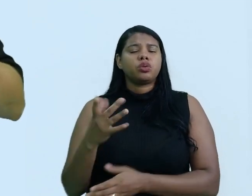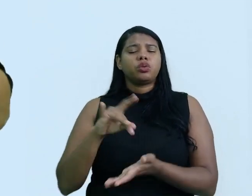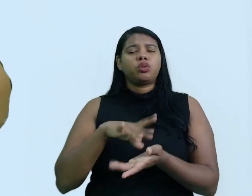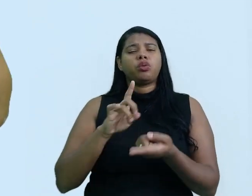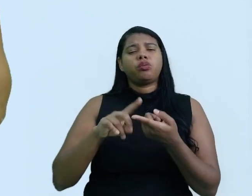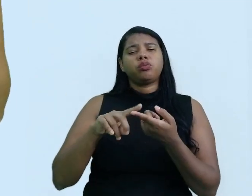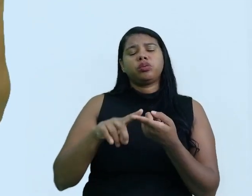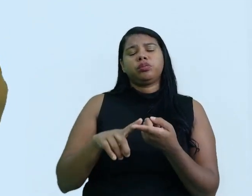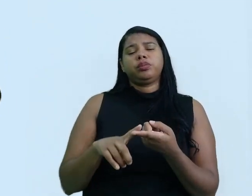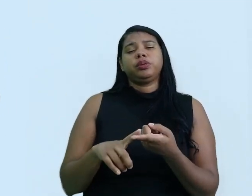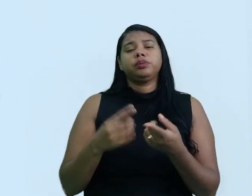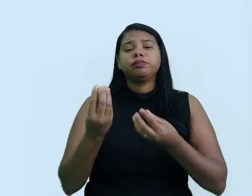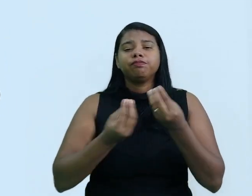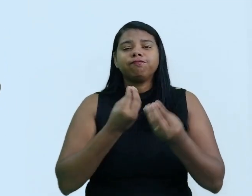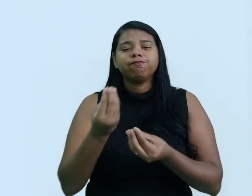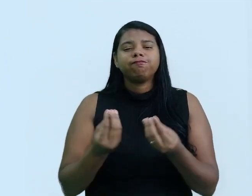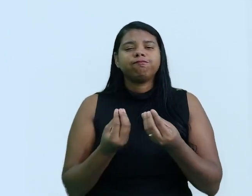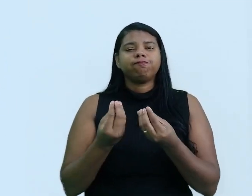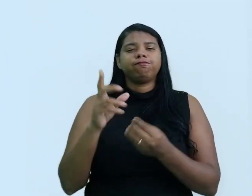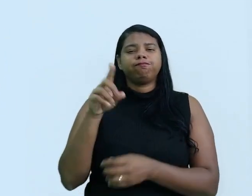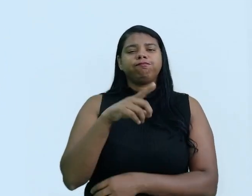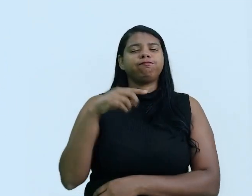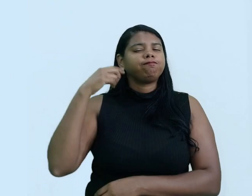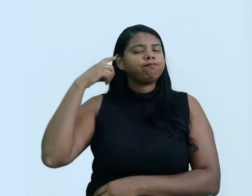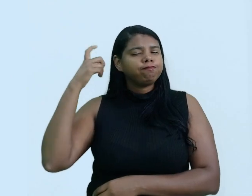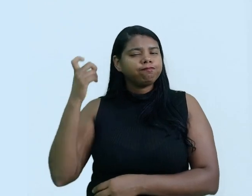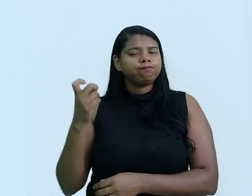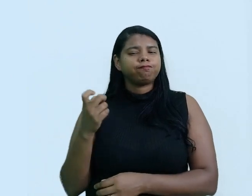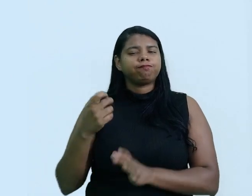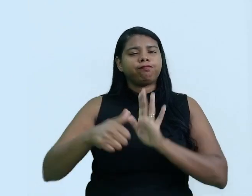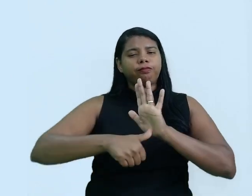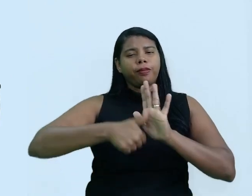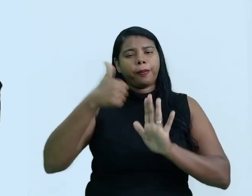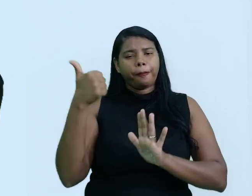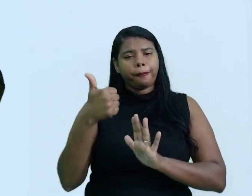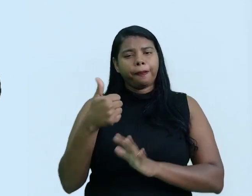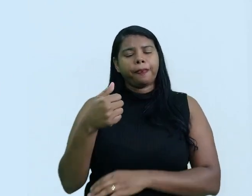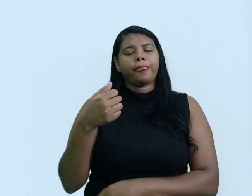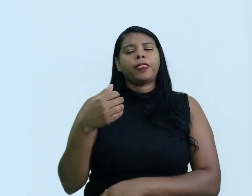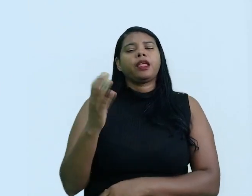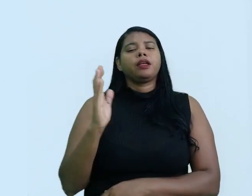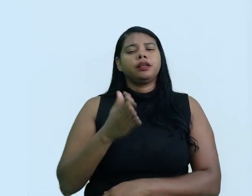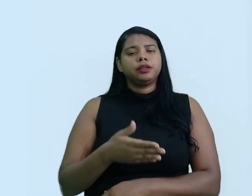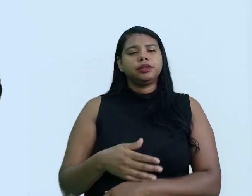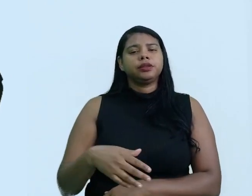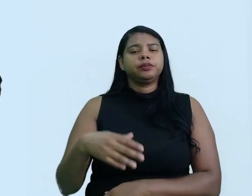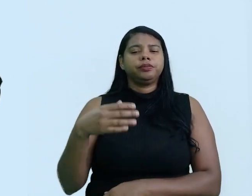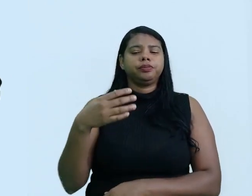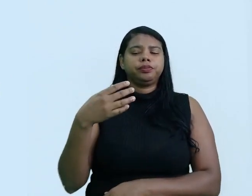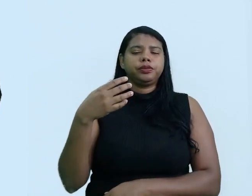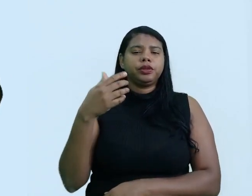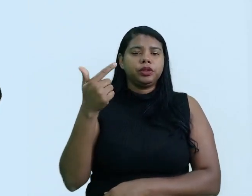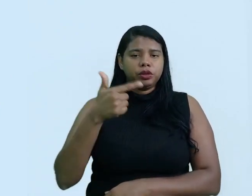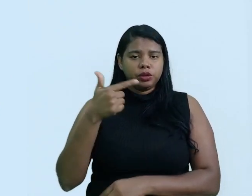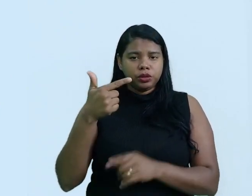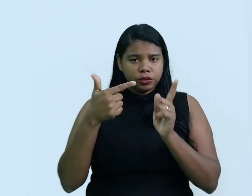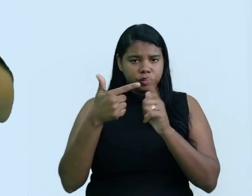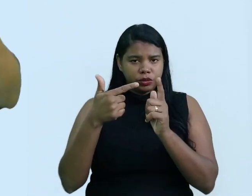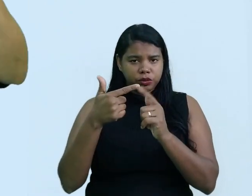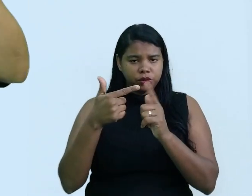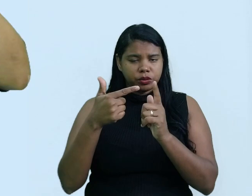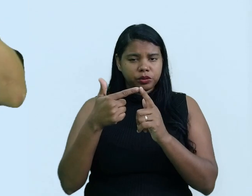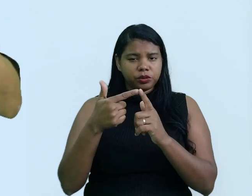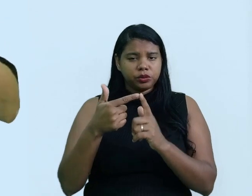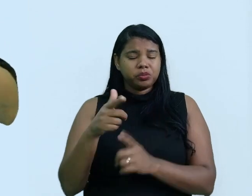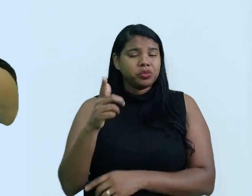essa é uma forma de eliminar. Esse seria o primeiro ponto da prioridade. O segundo ponto, se eu não conseguir eliminar,